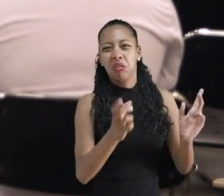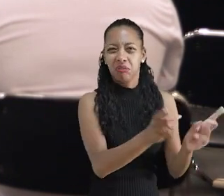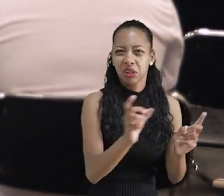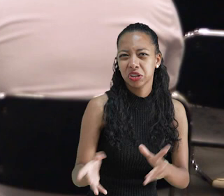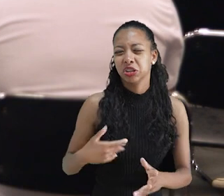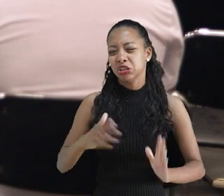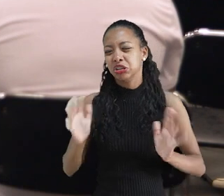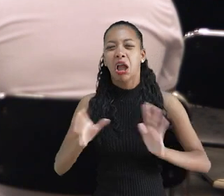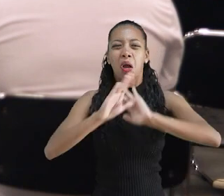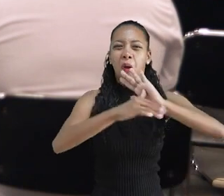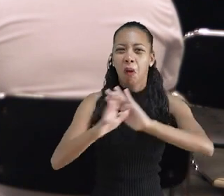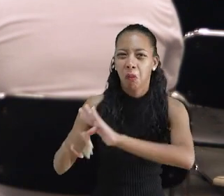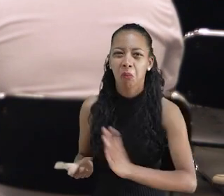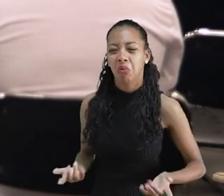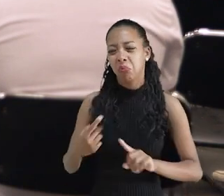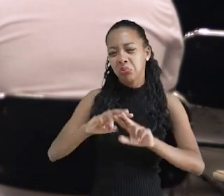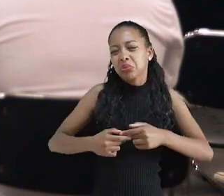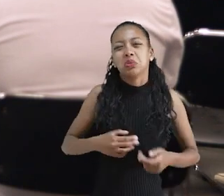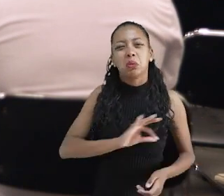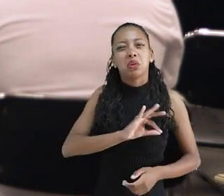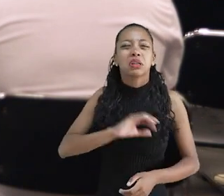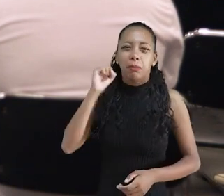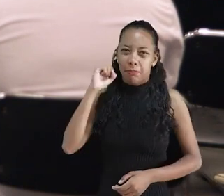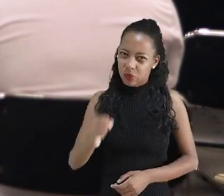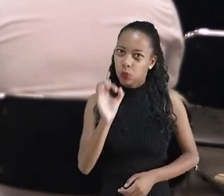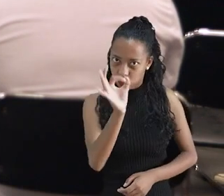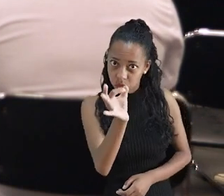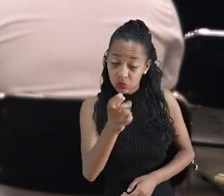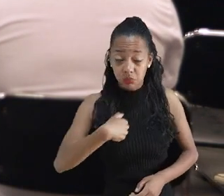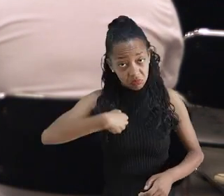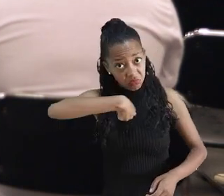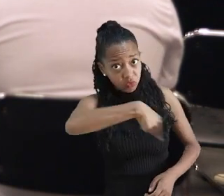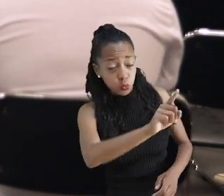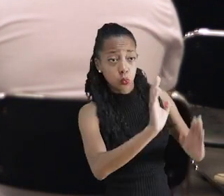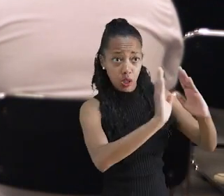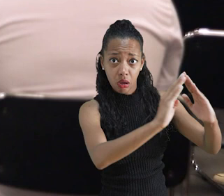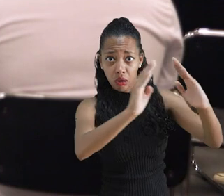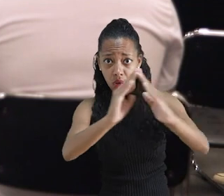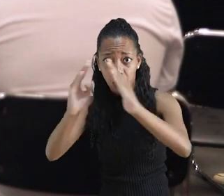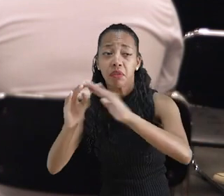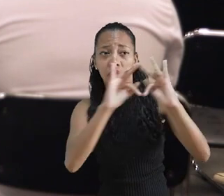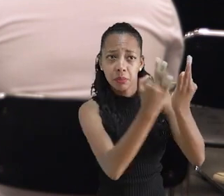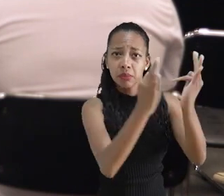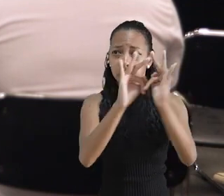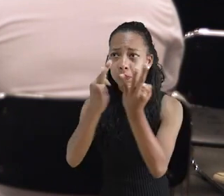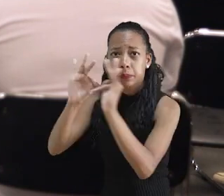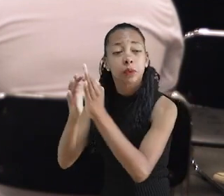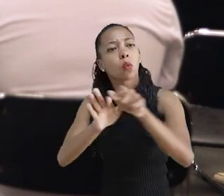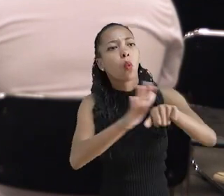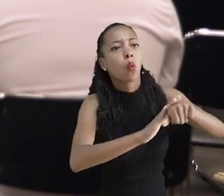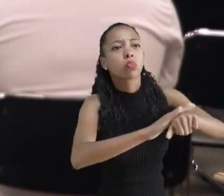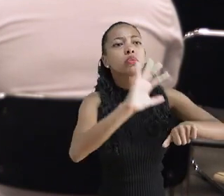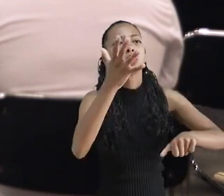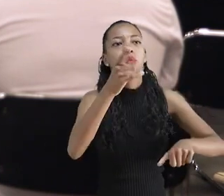pela polícia nenhuma estava sendo procurada pela polícia nada disso né eram estudantes trabalhadores voltando no trabalho